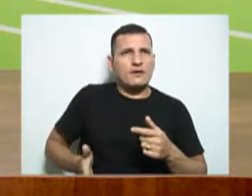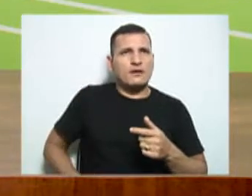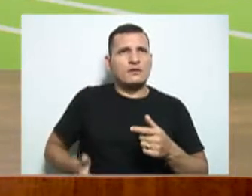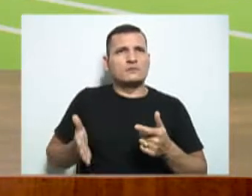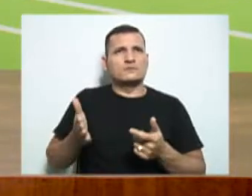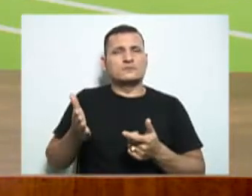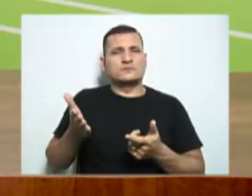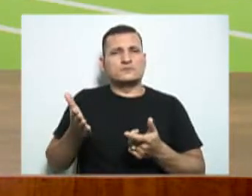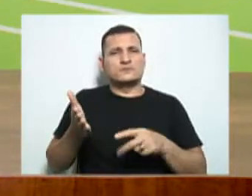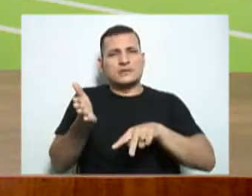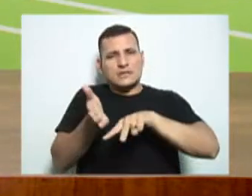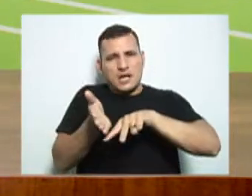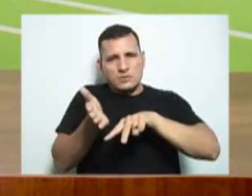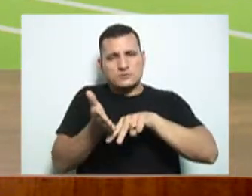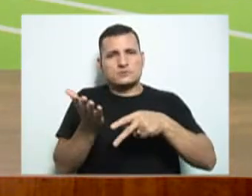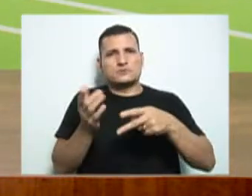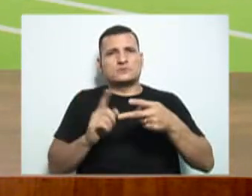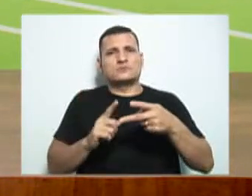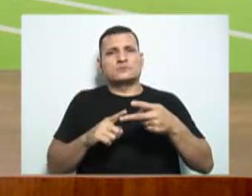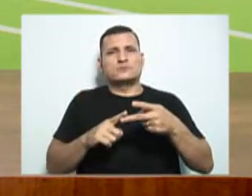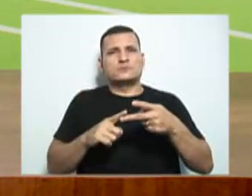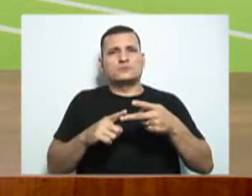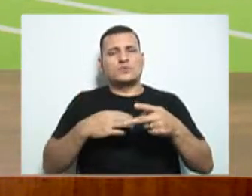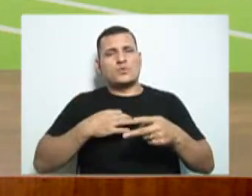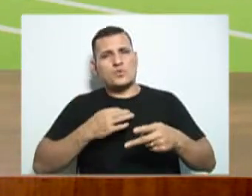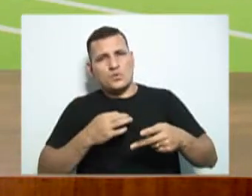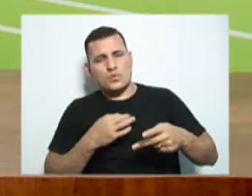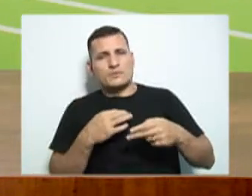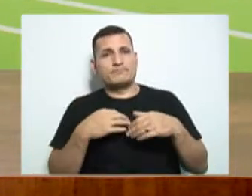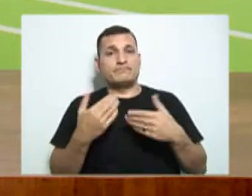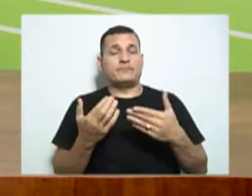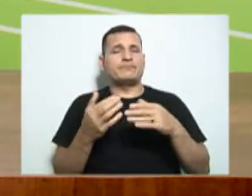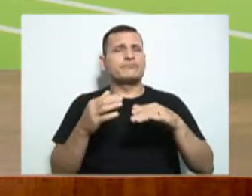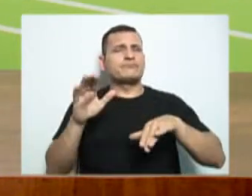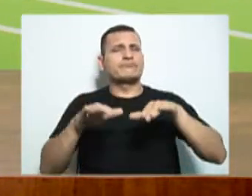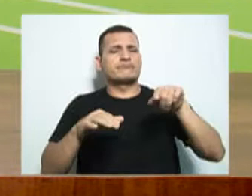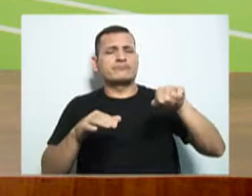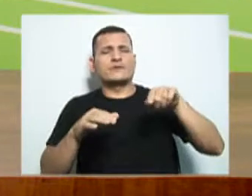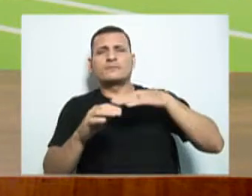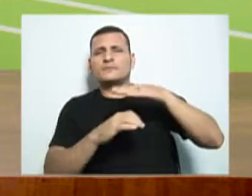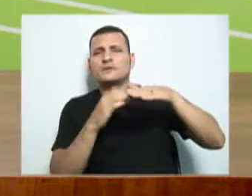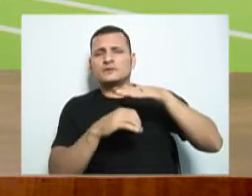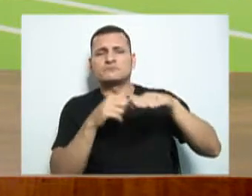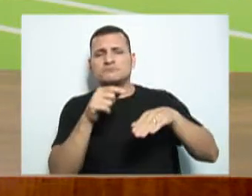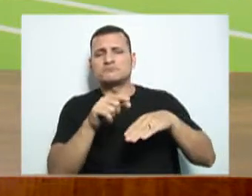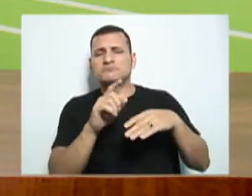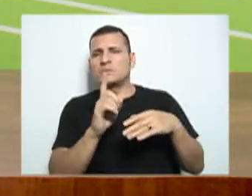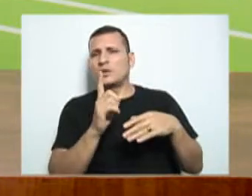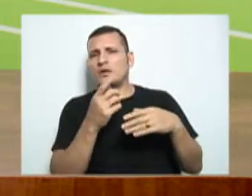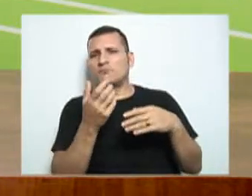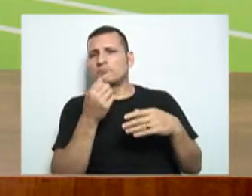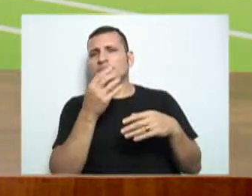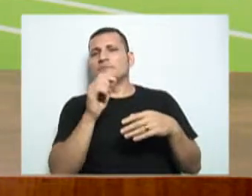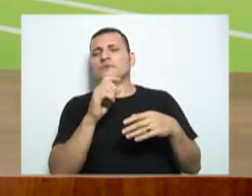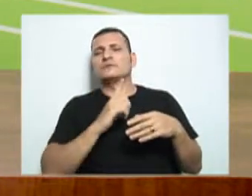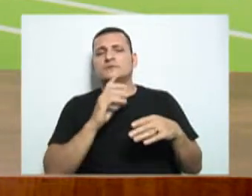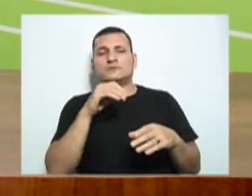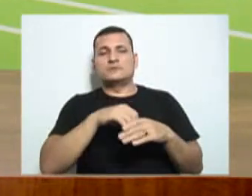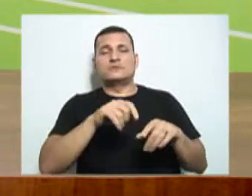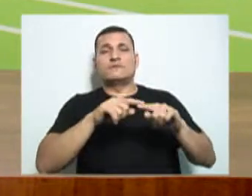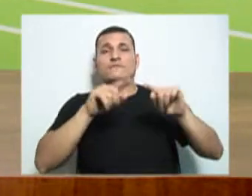uniformes. Então, muitas vezes não é vantajoso para aquela empresa ter